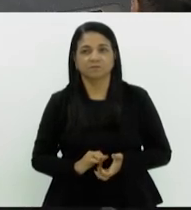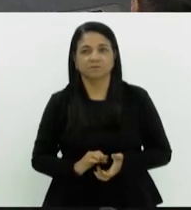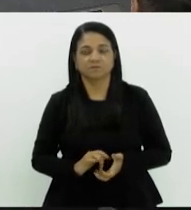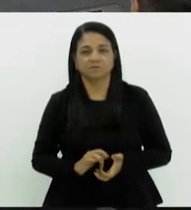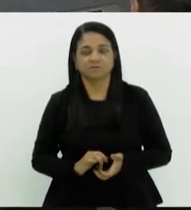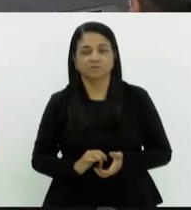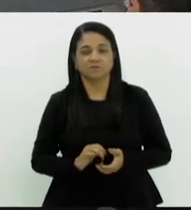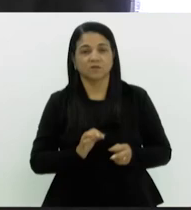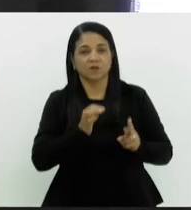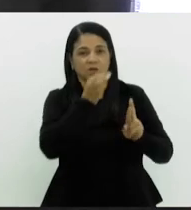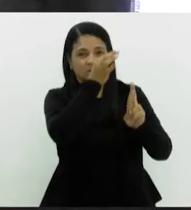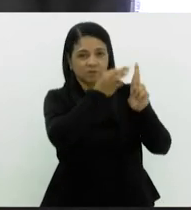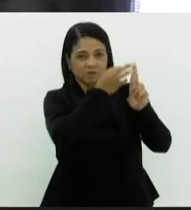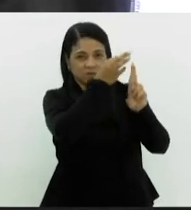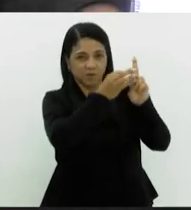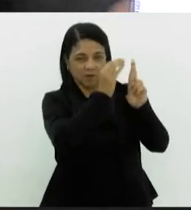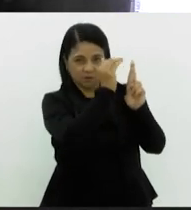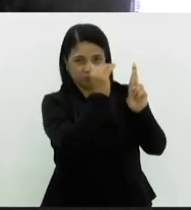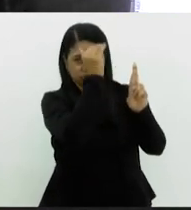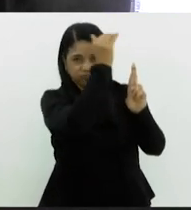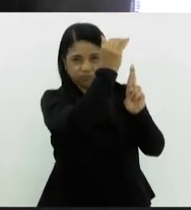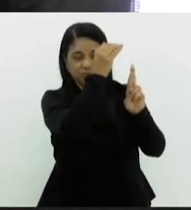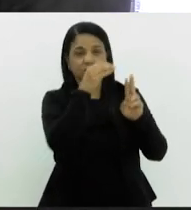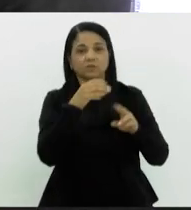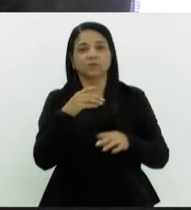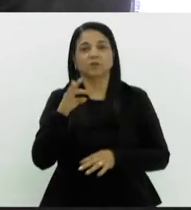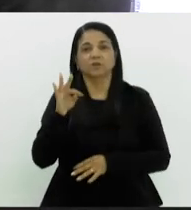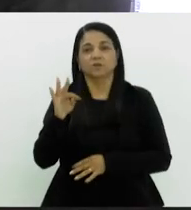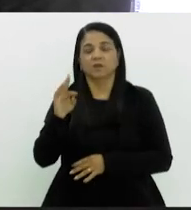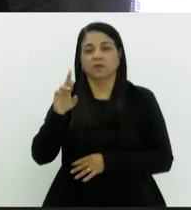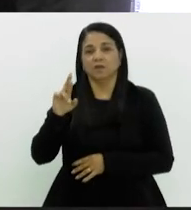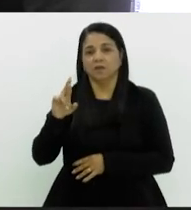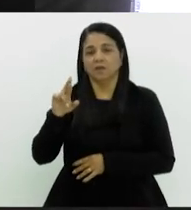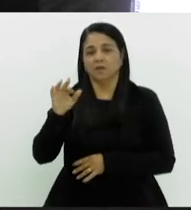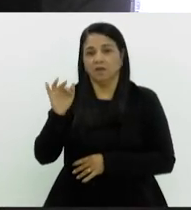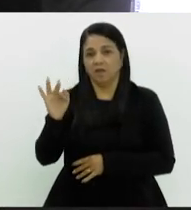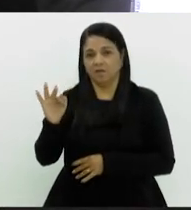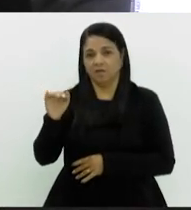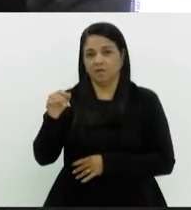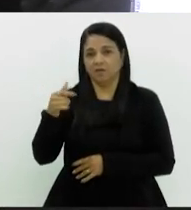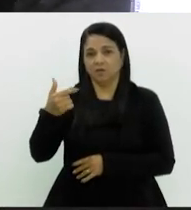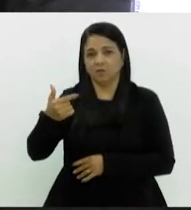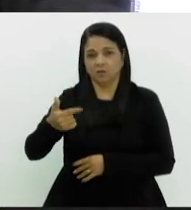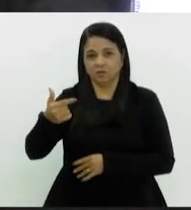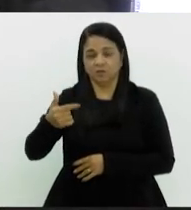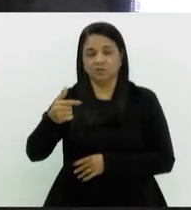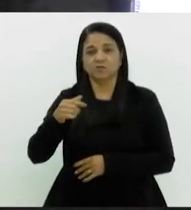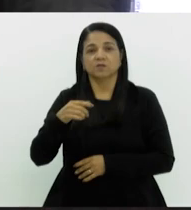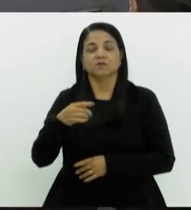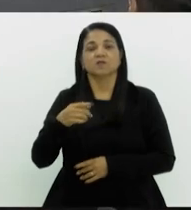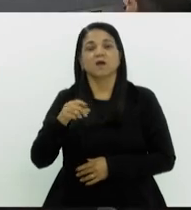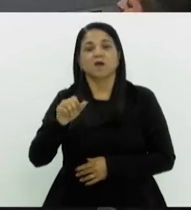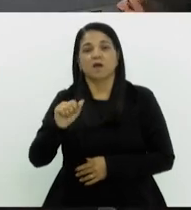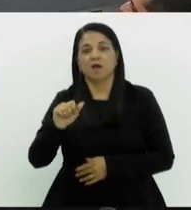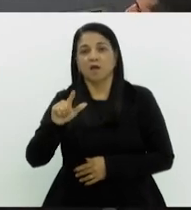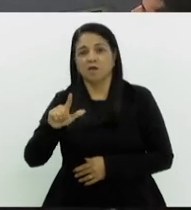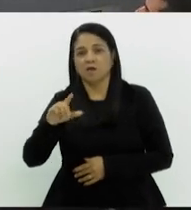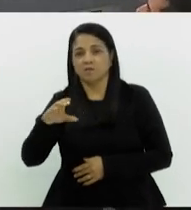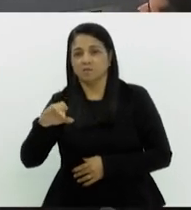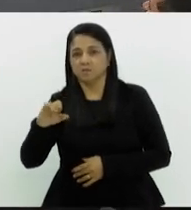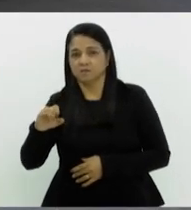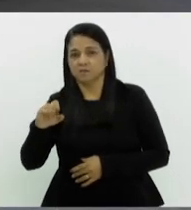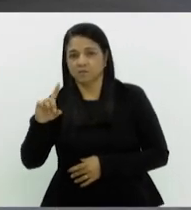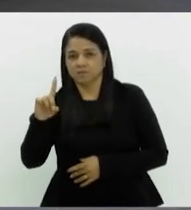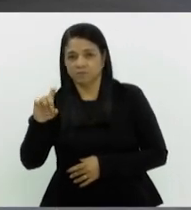O desembargador do TRF2, doutor desembargador Alcides Martins.